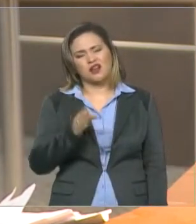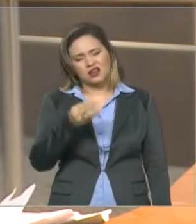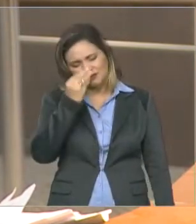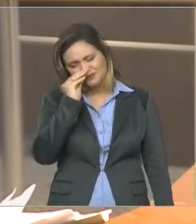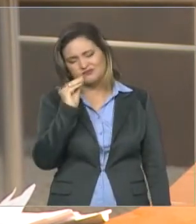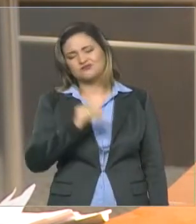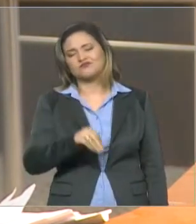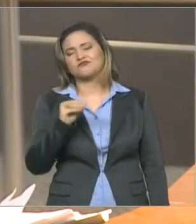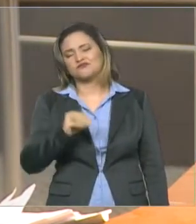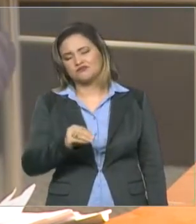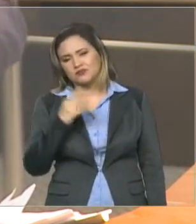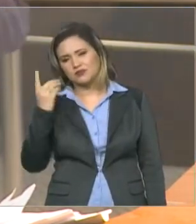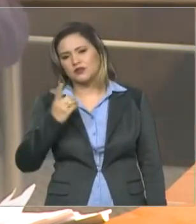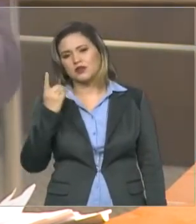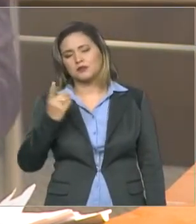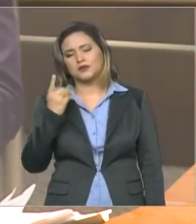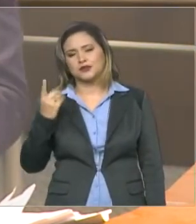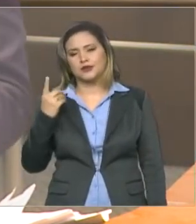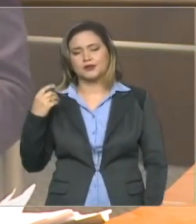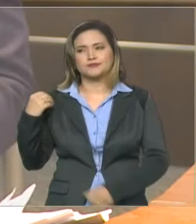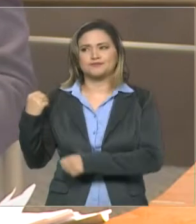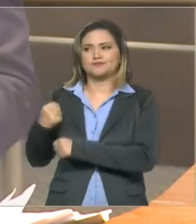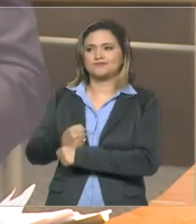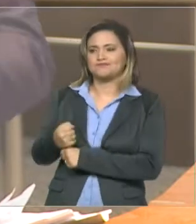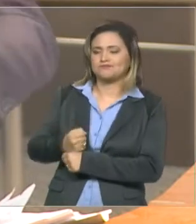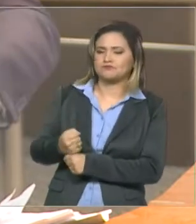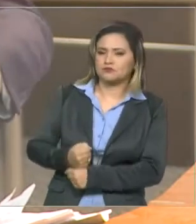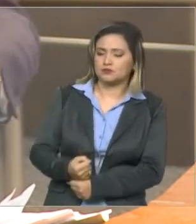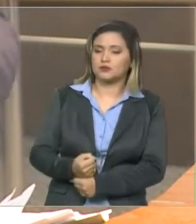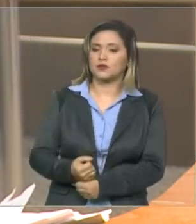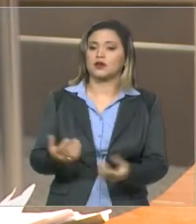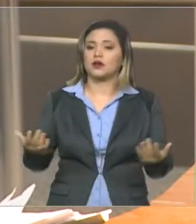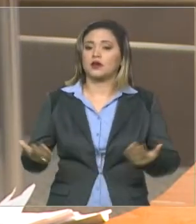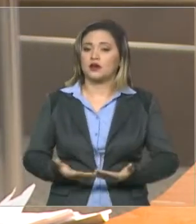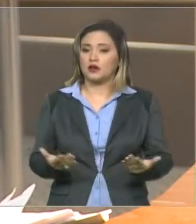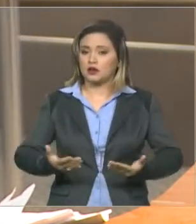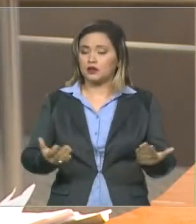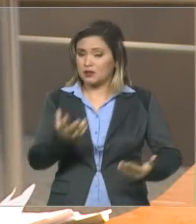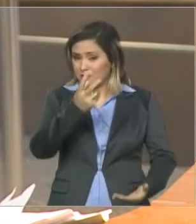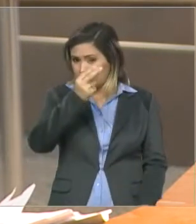Agora, um prefeito de Passo do Lumiar